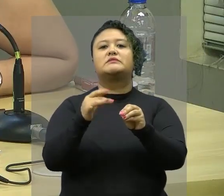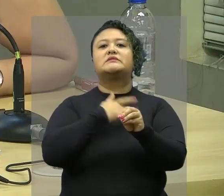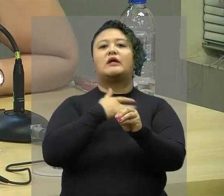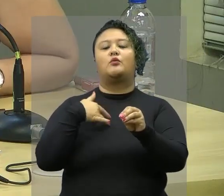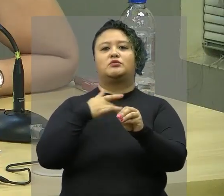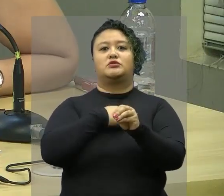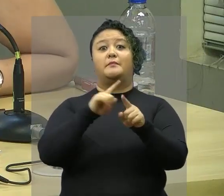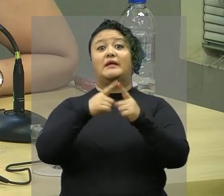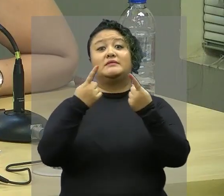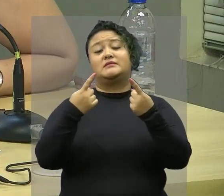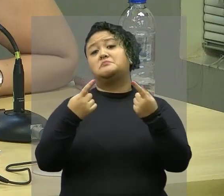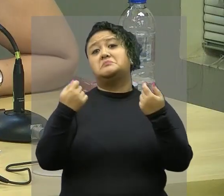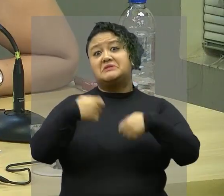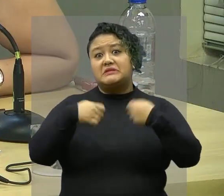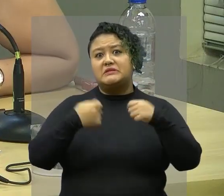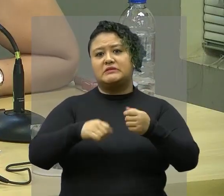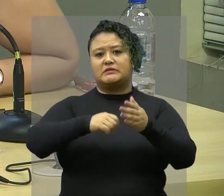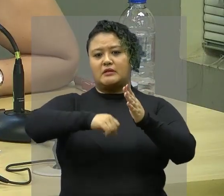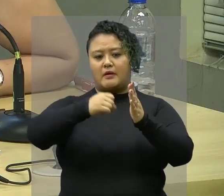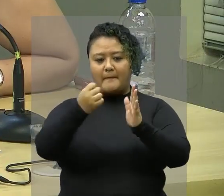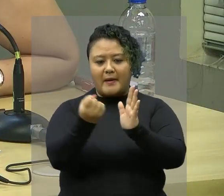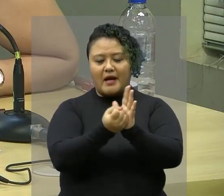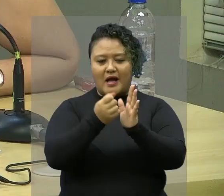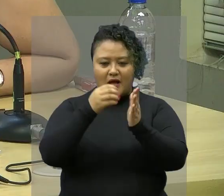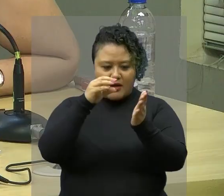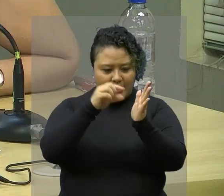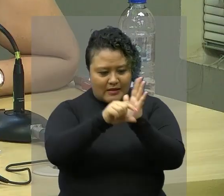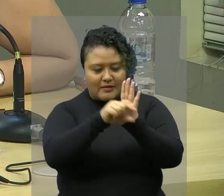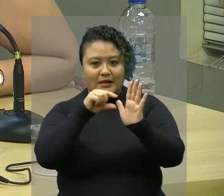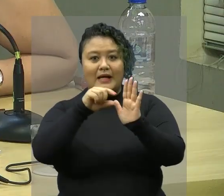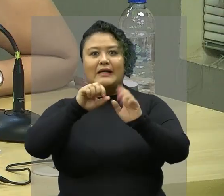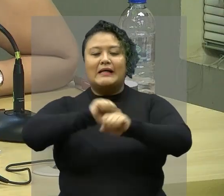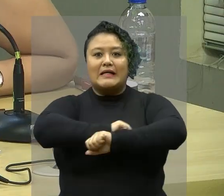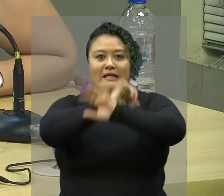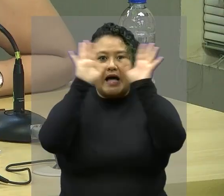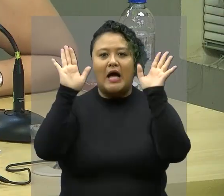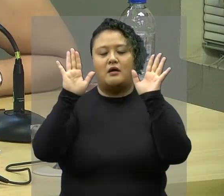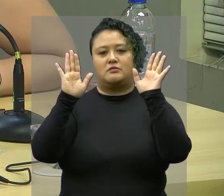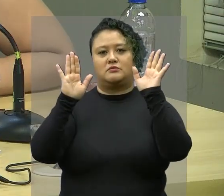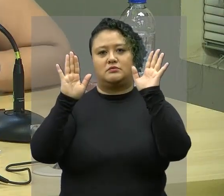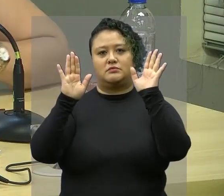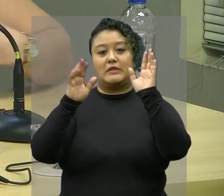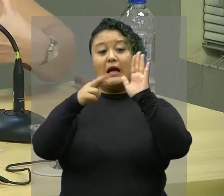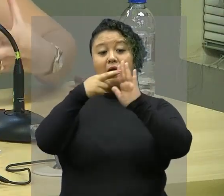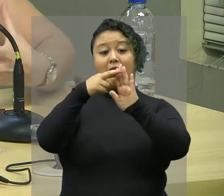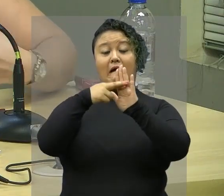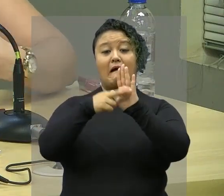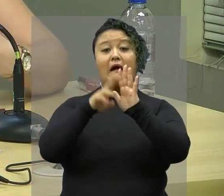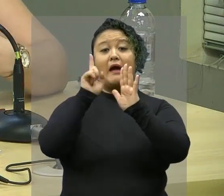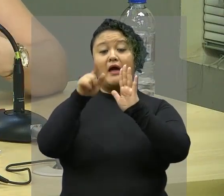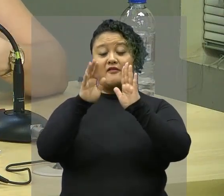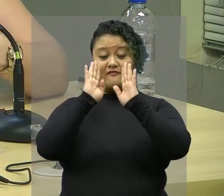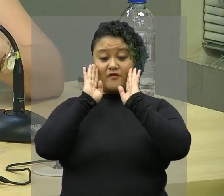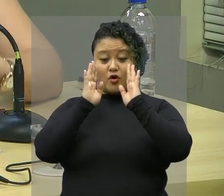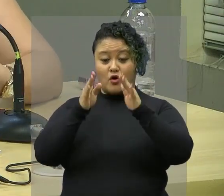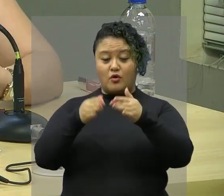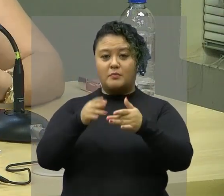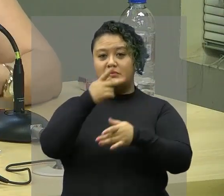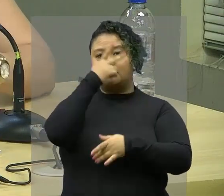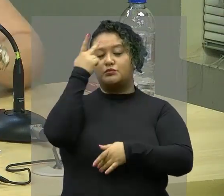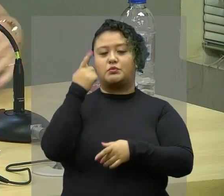gasto com os usuários. Então, também nesse sentido da regulação, caso exista essa regulação